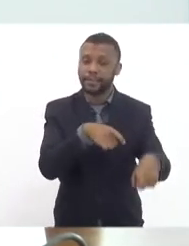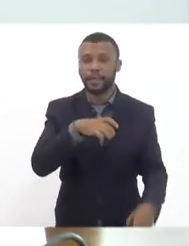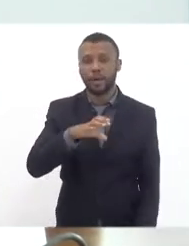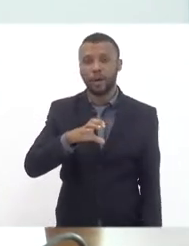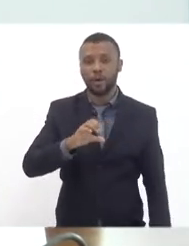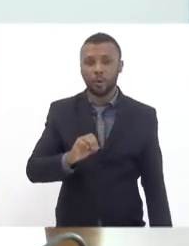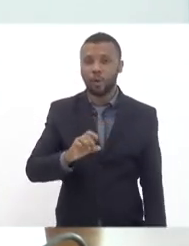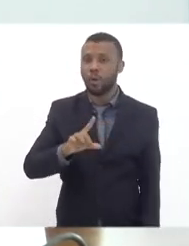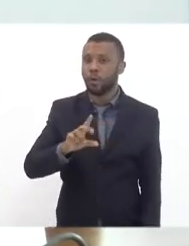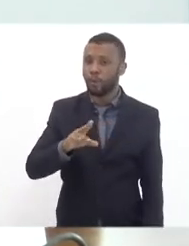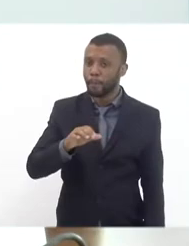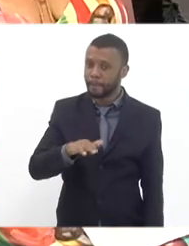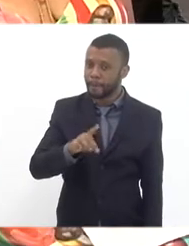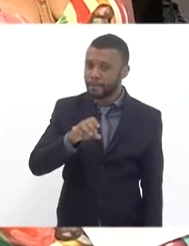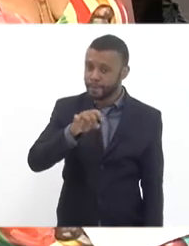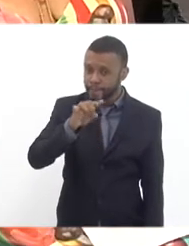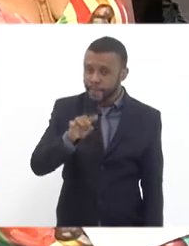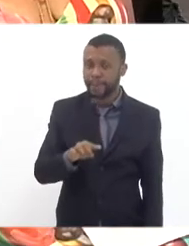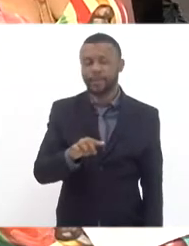E